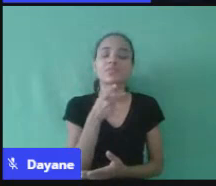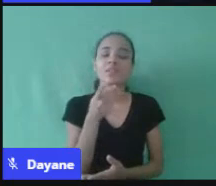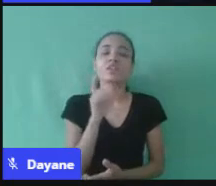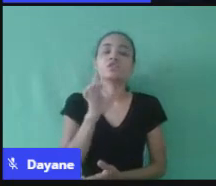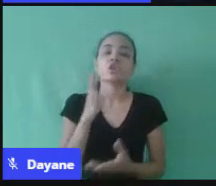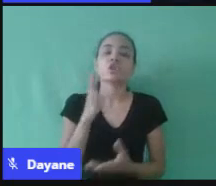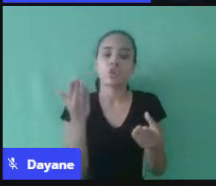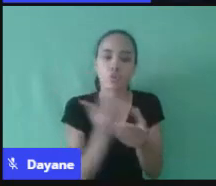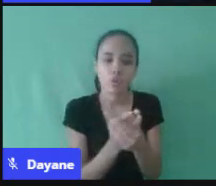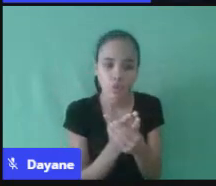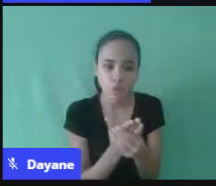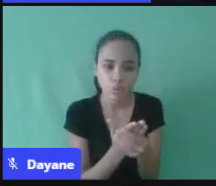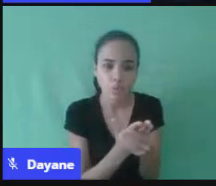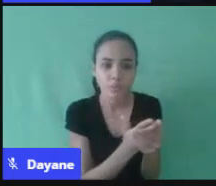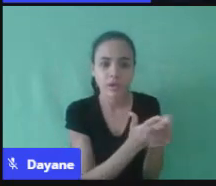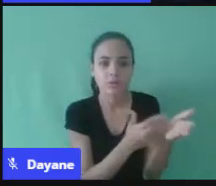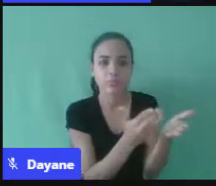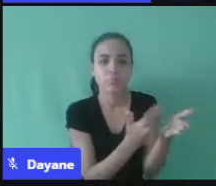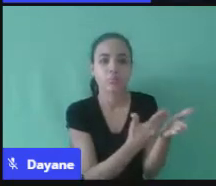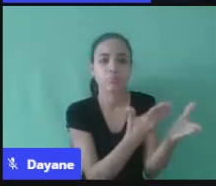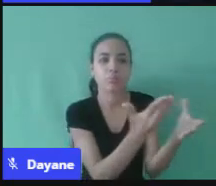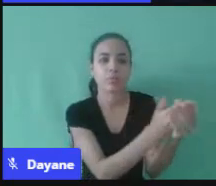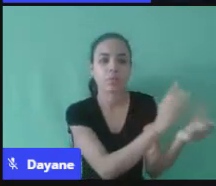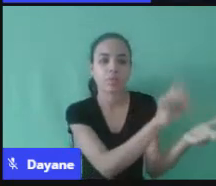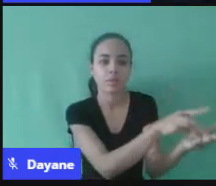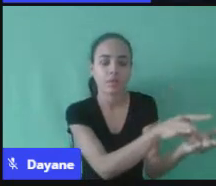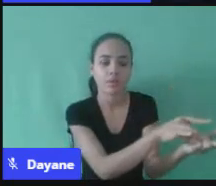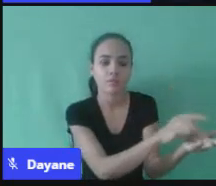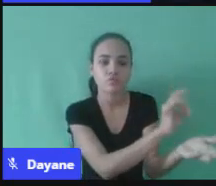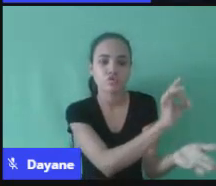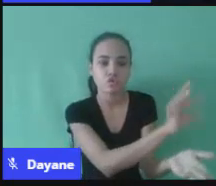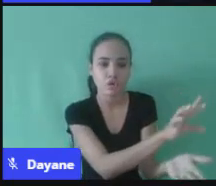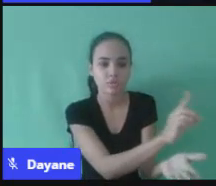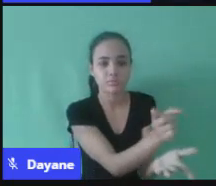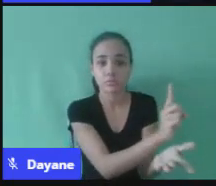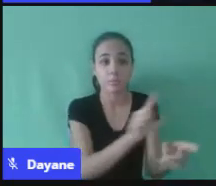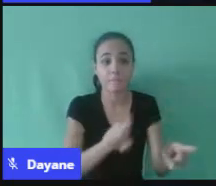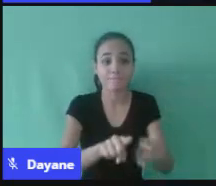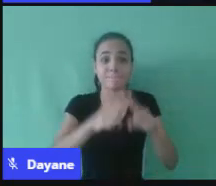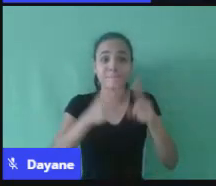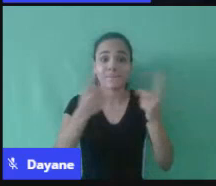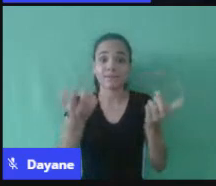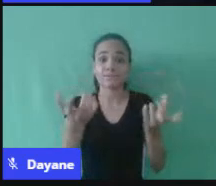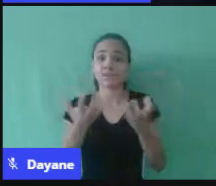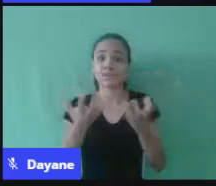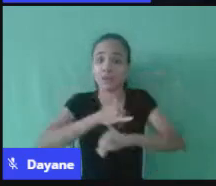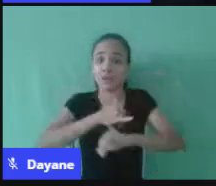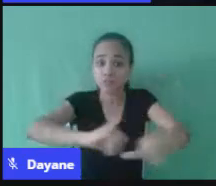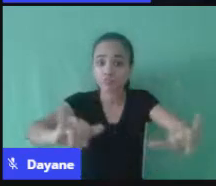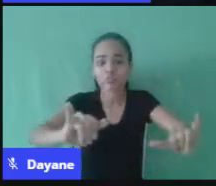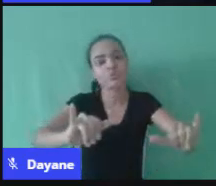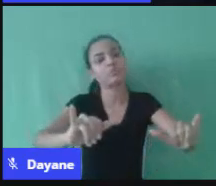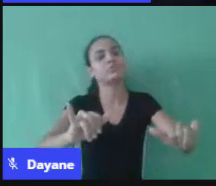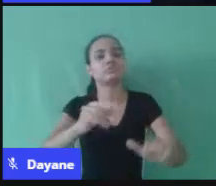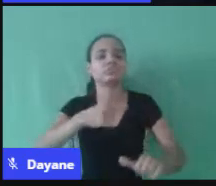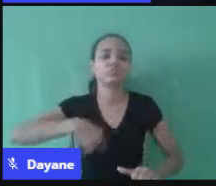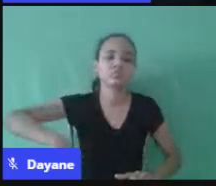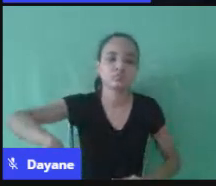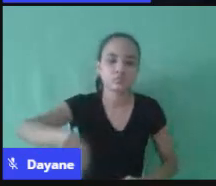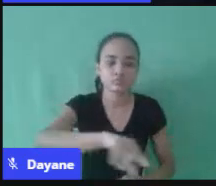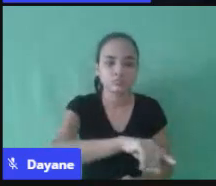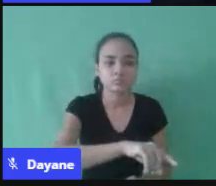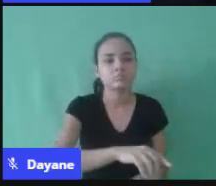principalmente nos quer passar alguma mensagem nas entrelinhas. E para que nós possamos compreender